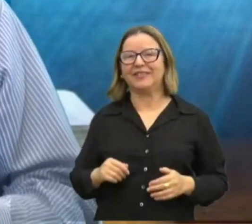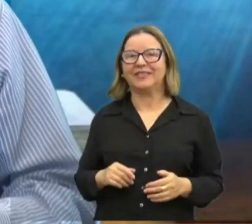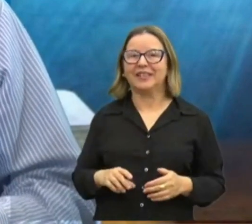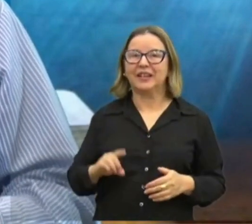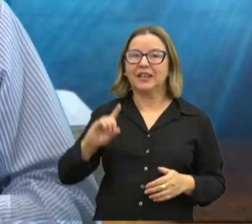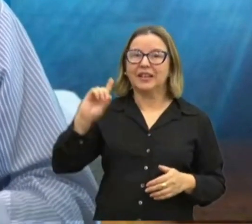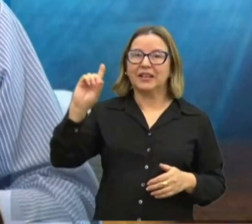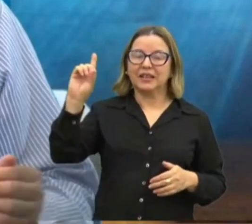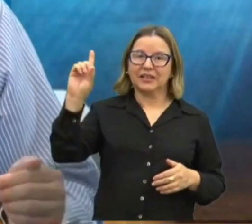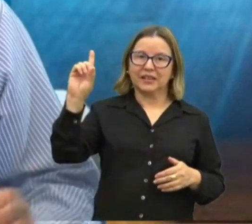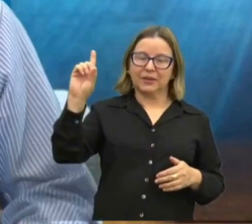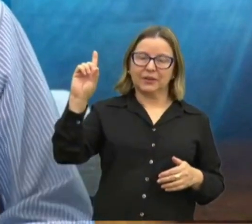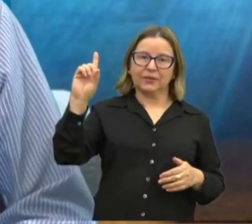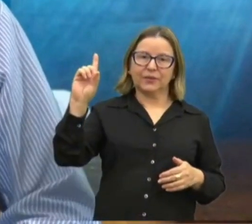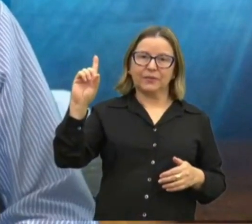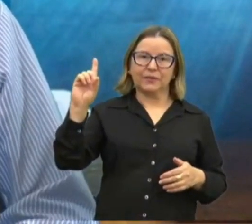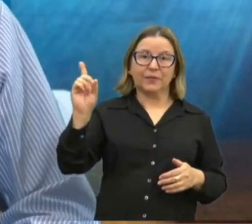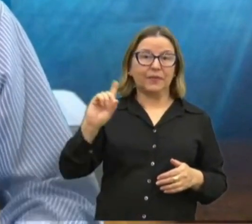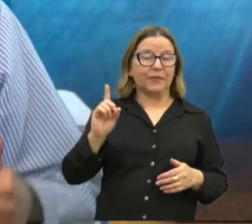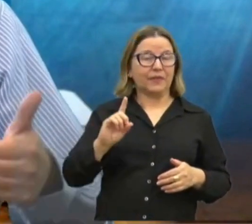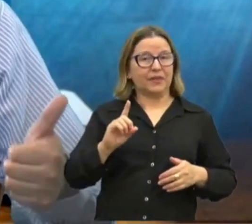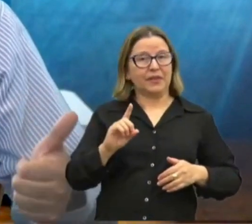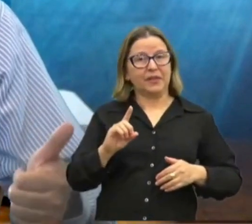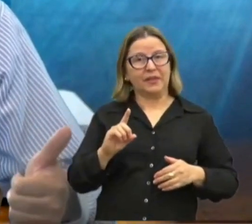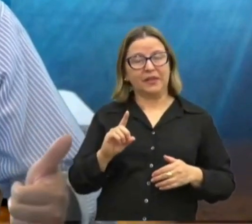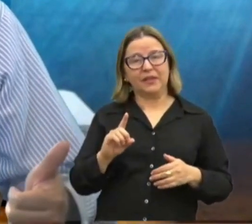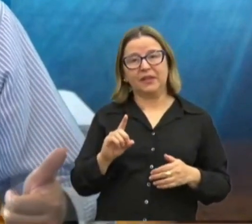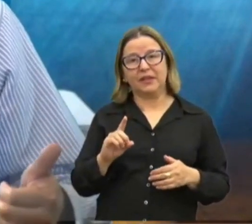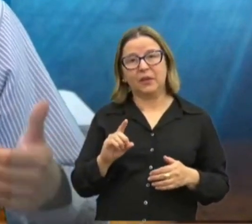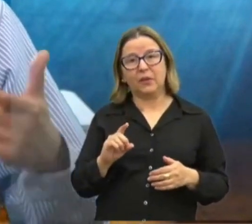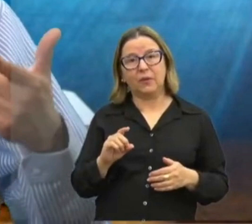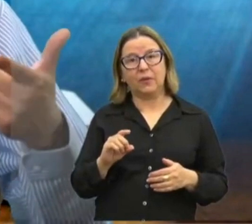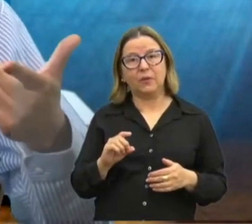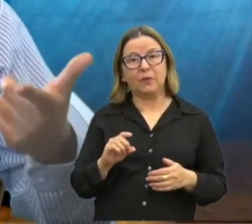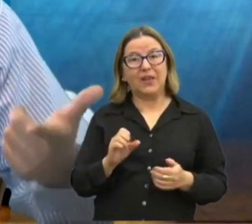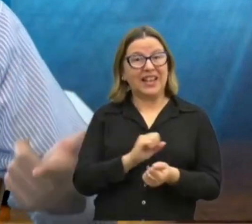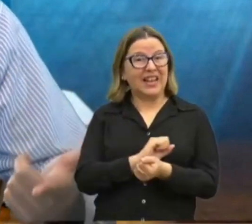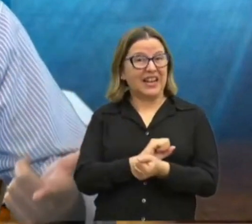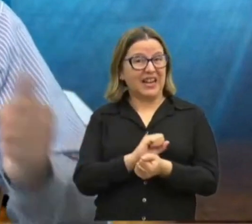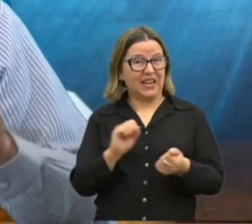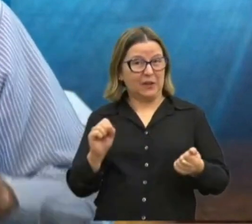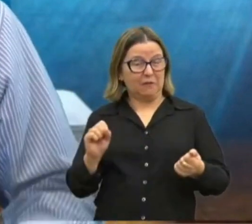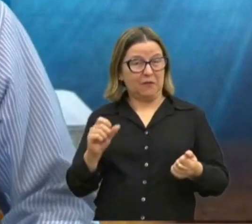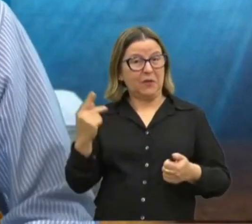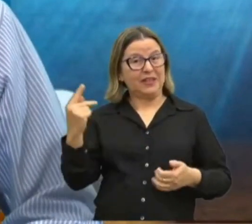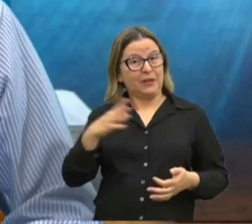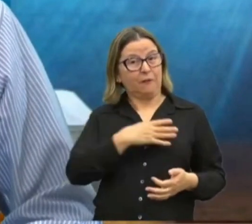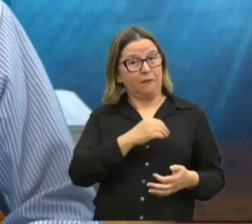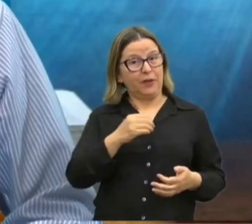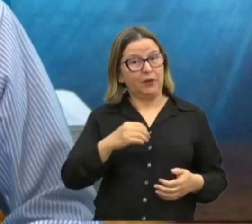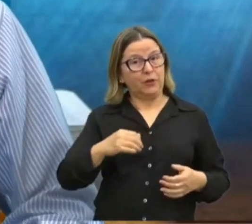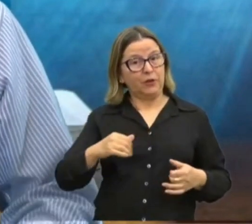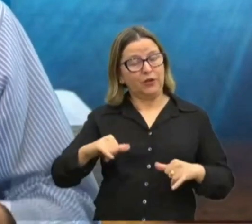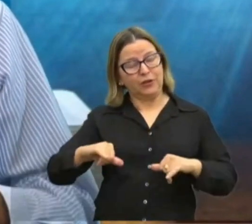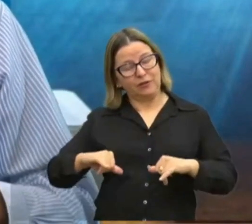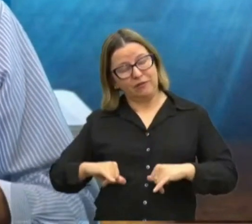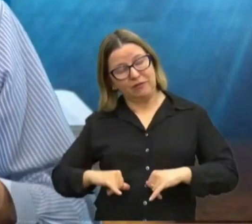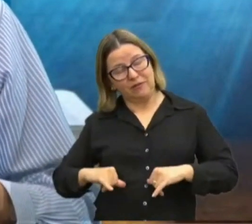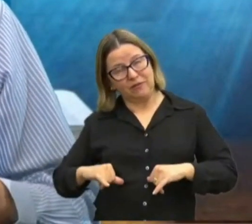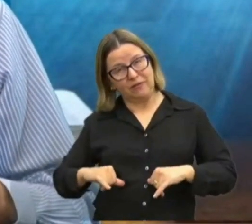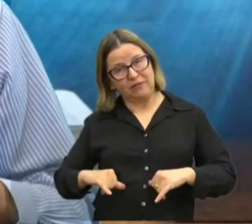Deus não eximiu o seu filho de sofrimento, não eximiu o seu filho de